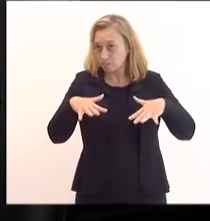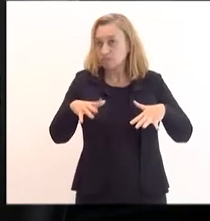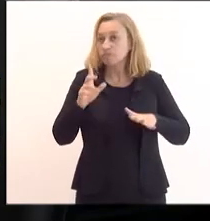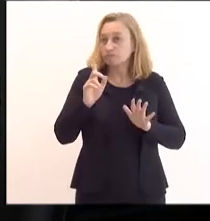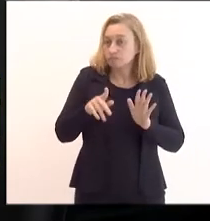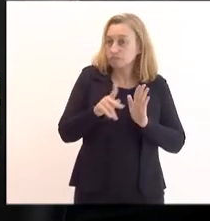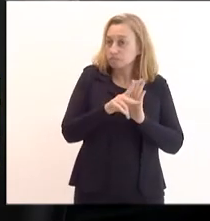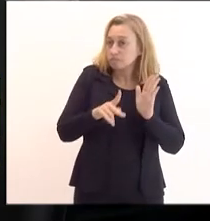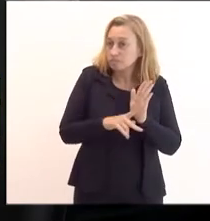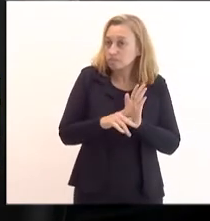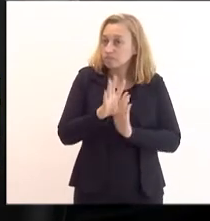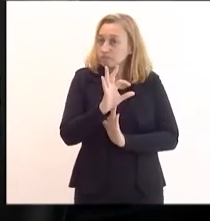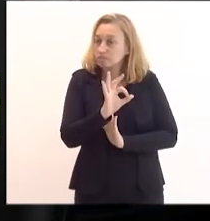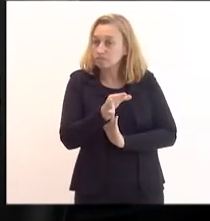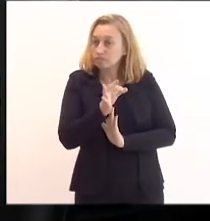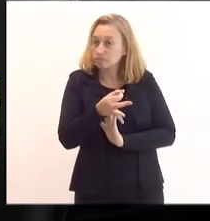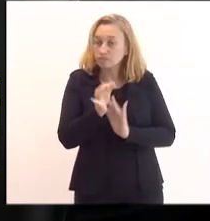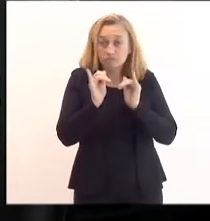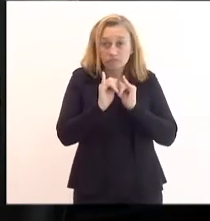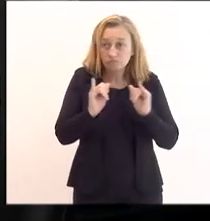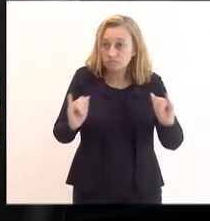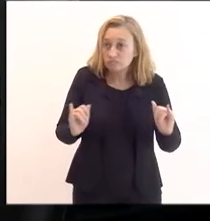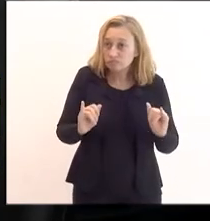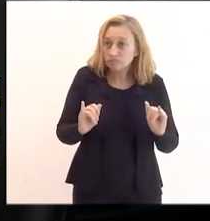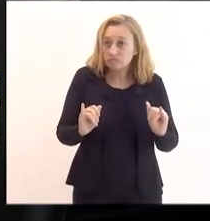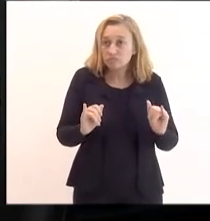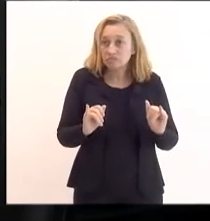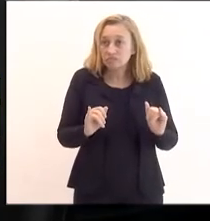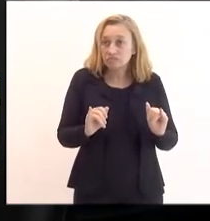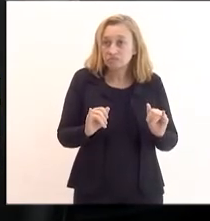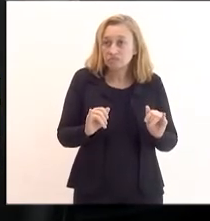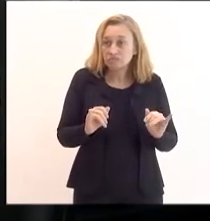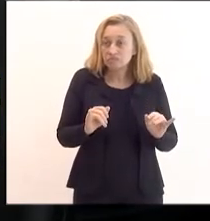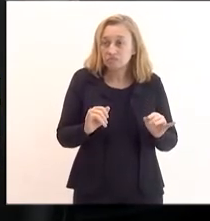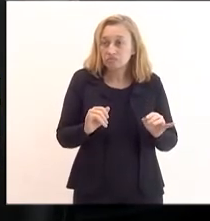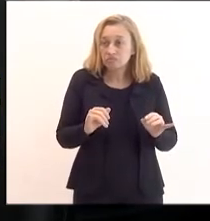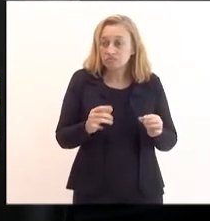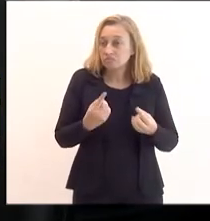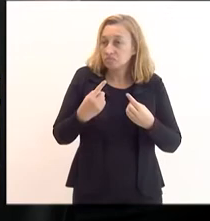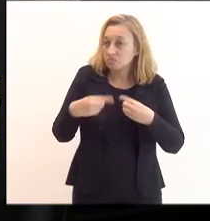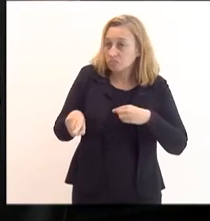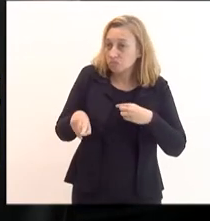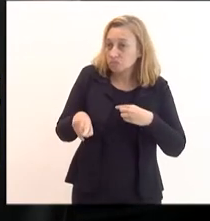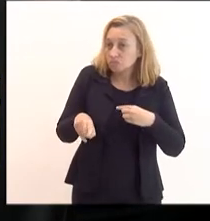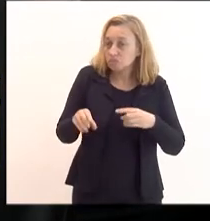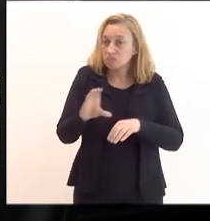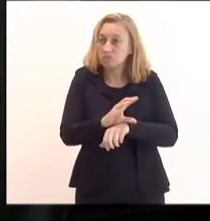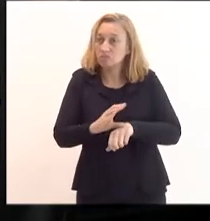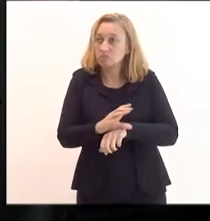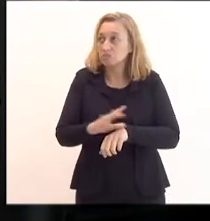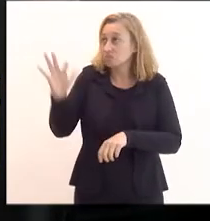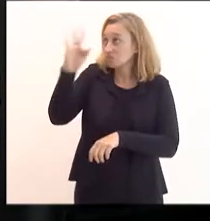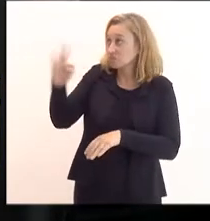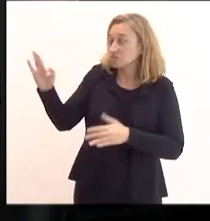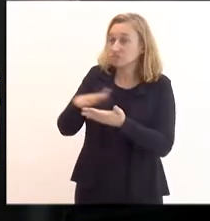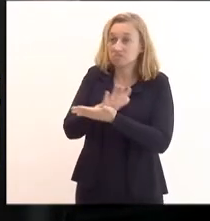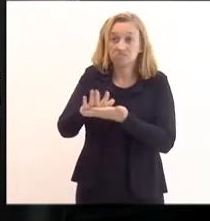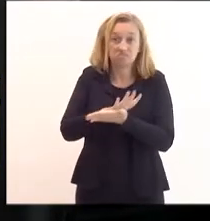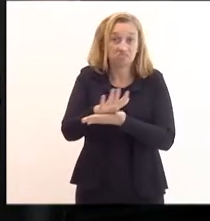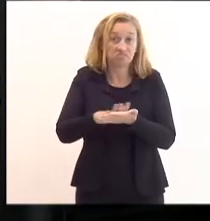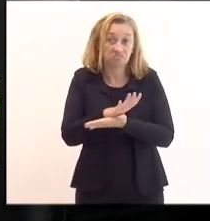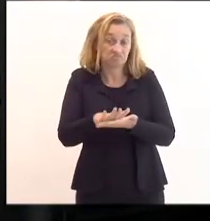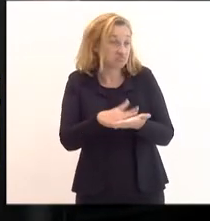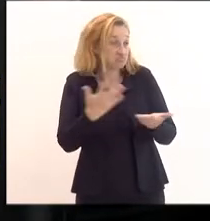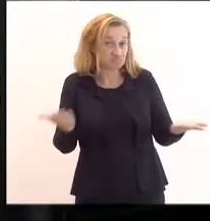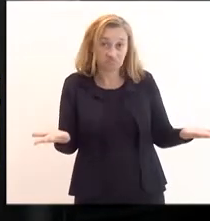projeto exclusivamente declaratório que não afringe absolutamente nada à Constituição Federal ou outra norma federal no que diz respeito à ilegalidade ou